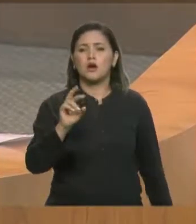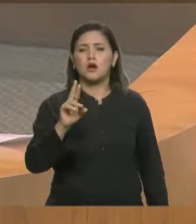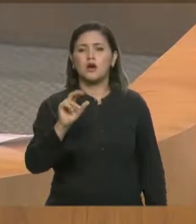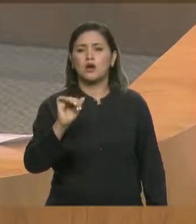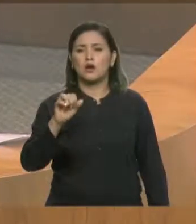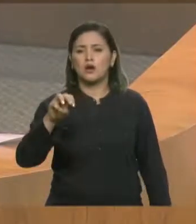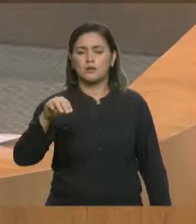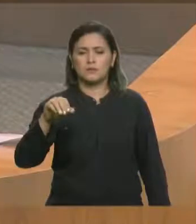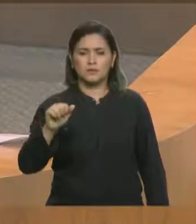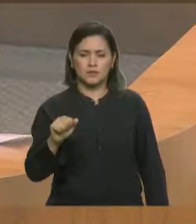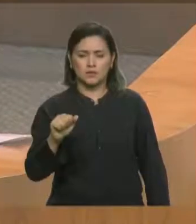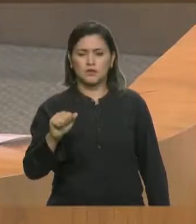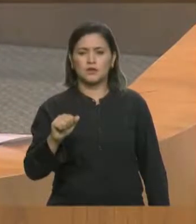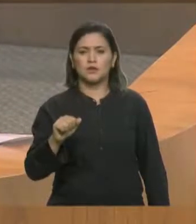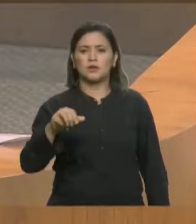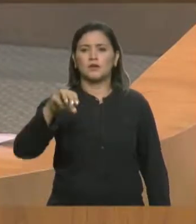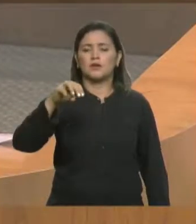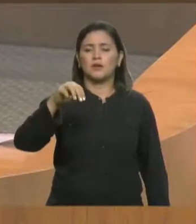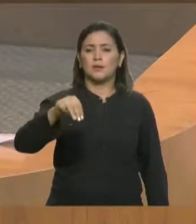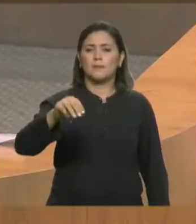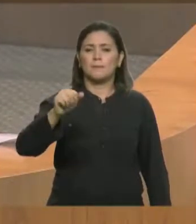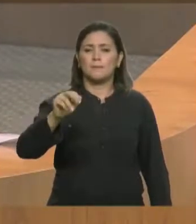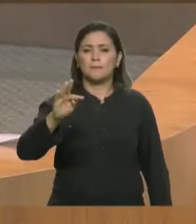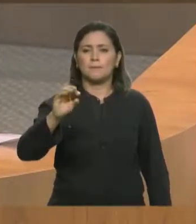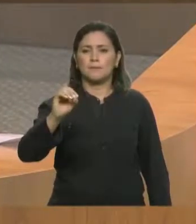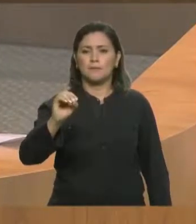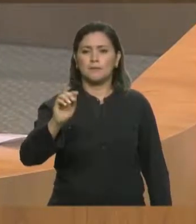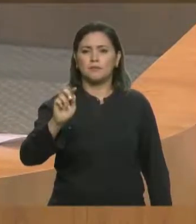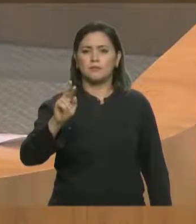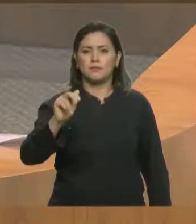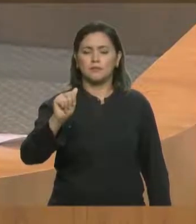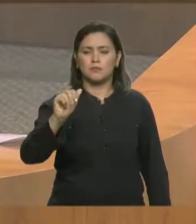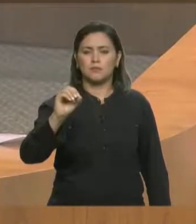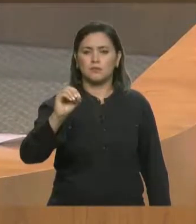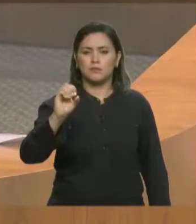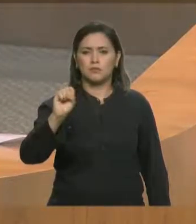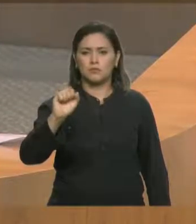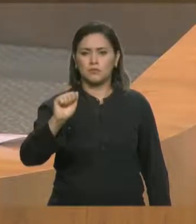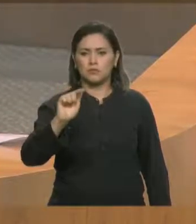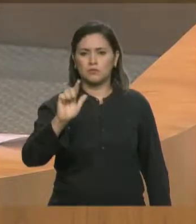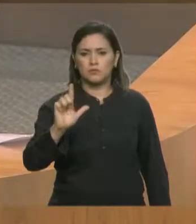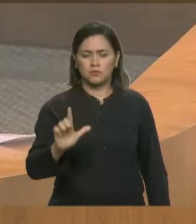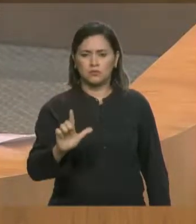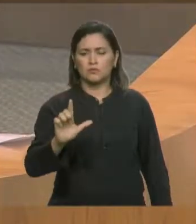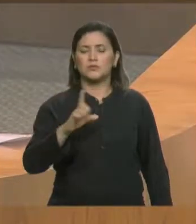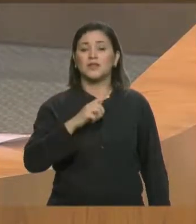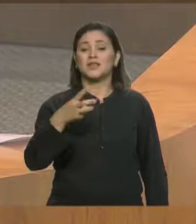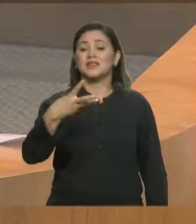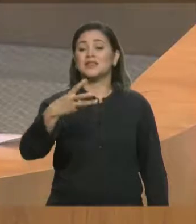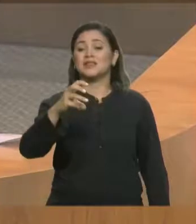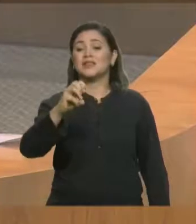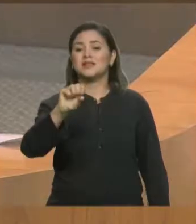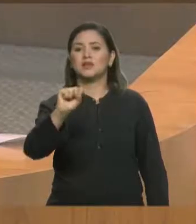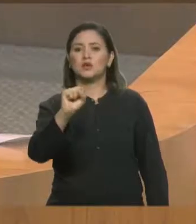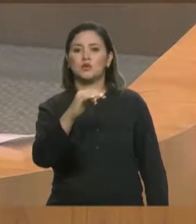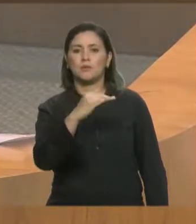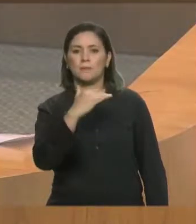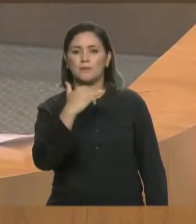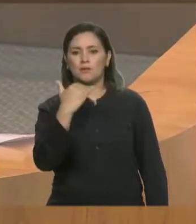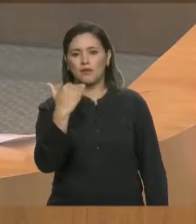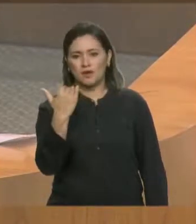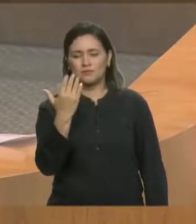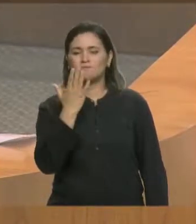municípios. Mato Grosso do Sul, onde foram contabilizados 38 mortes. As